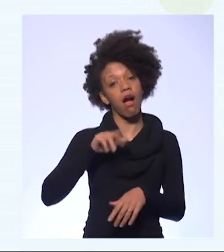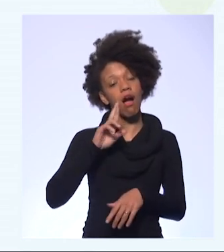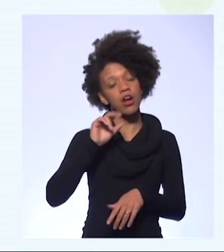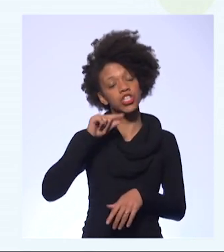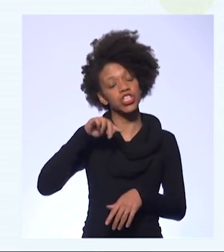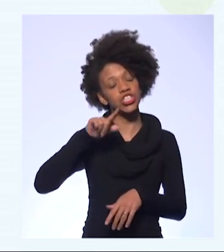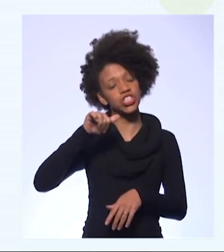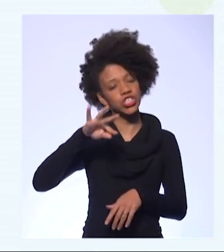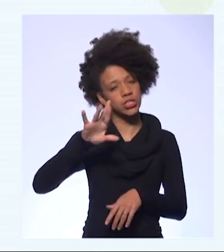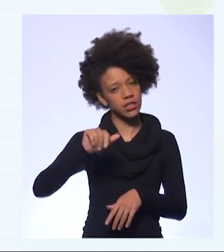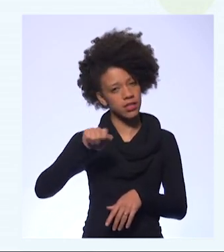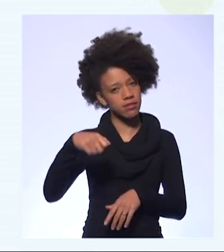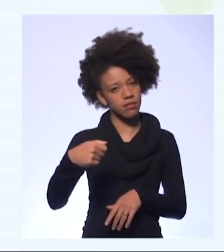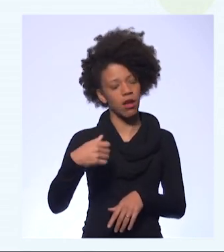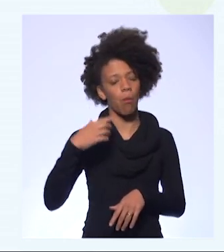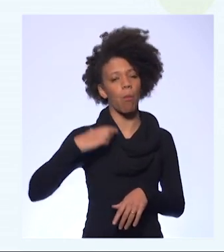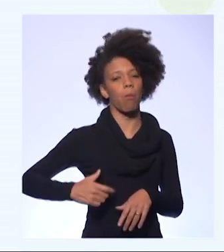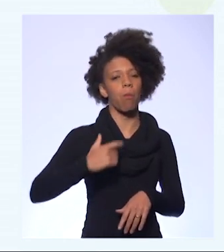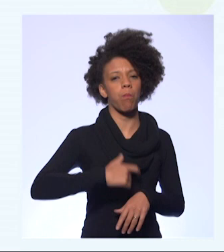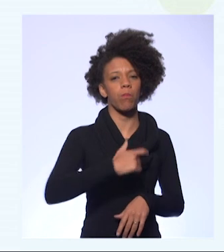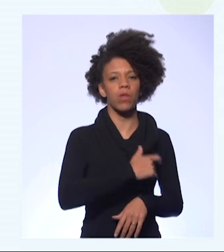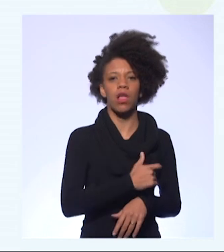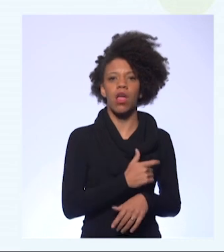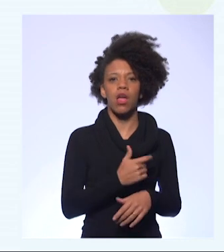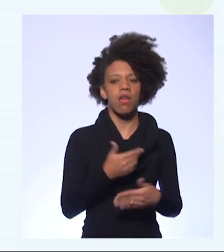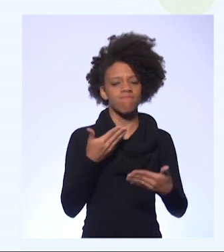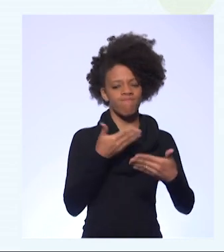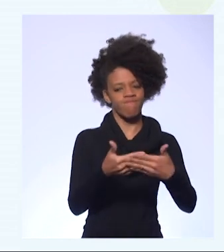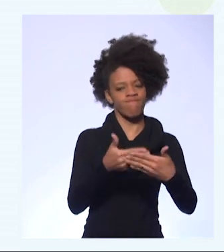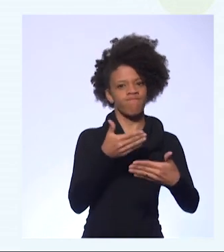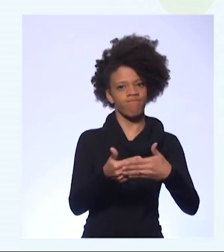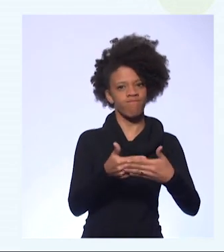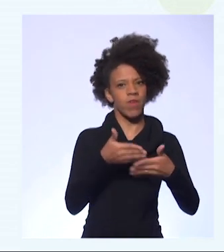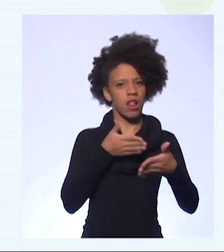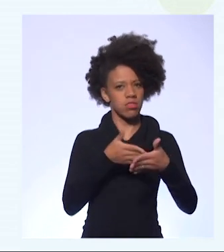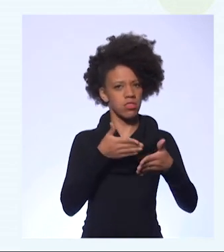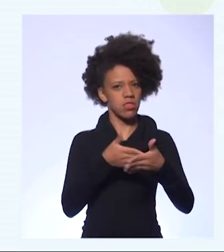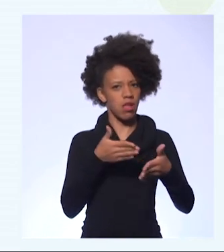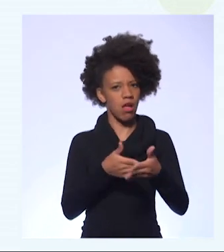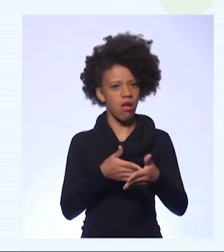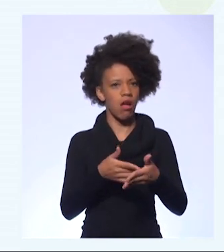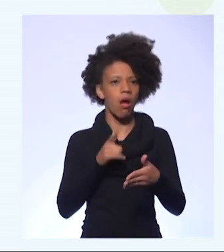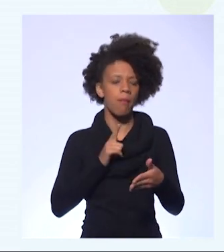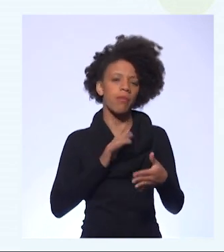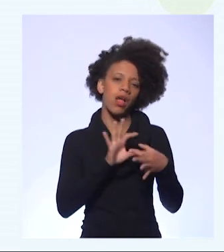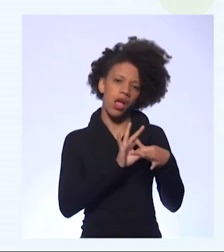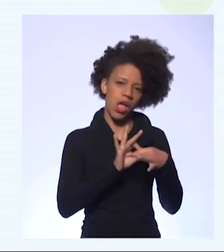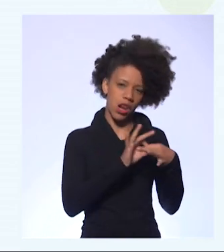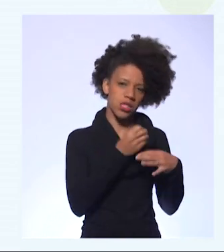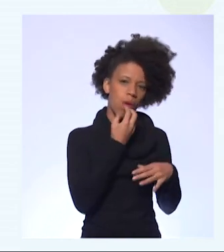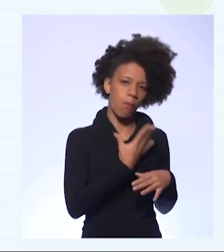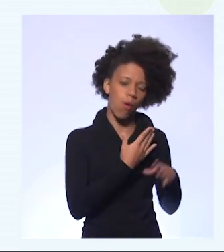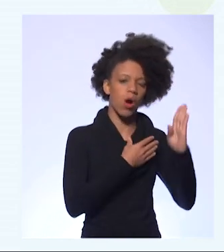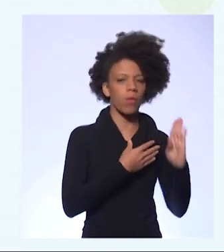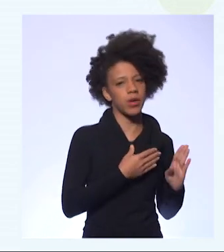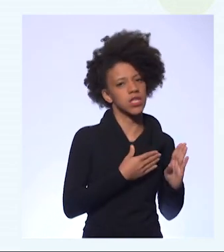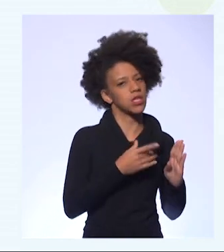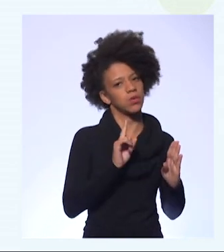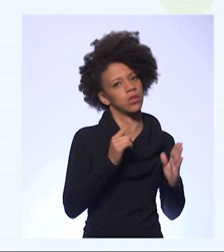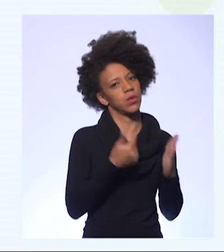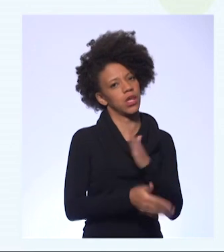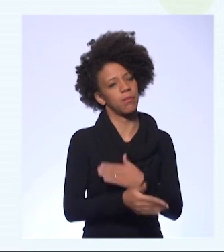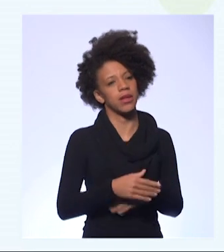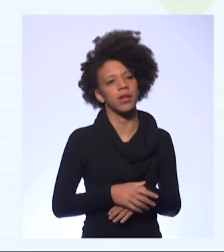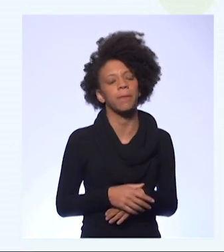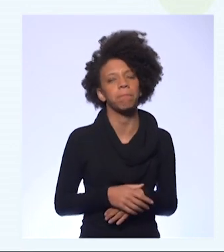queria dar acesso aos territórios dela por causa que ela meio que tinha uma boa relação comercial com o Brasil e ela não queria perder